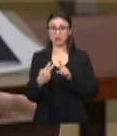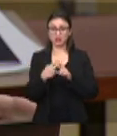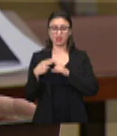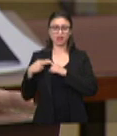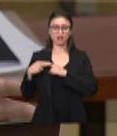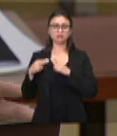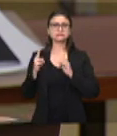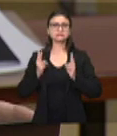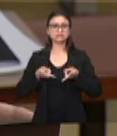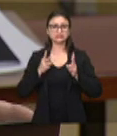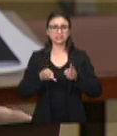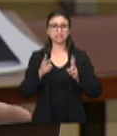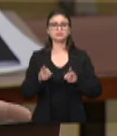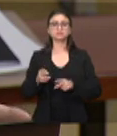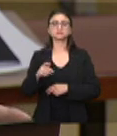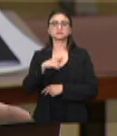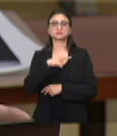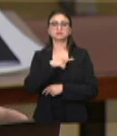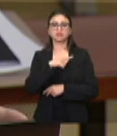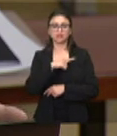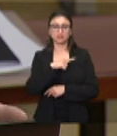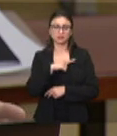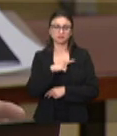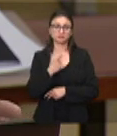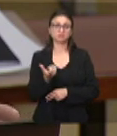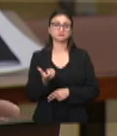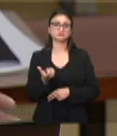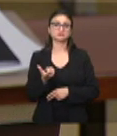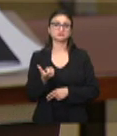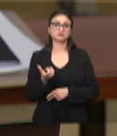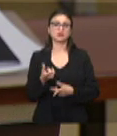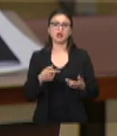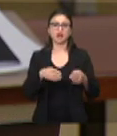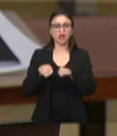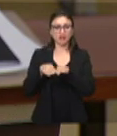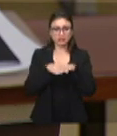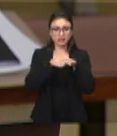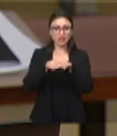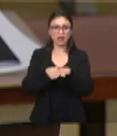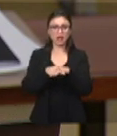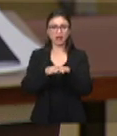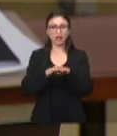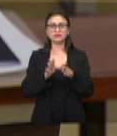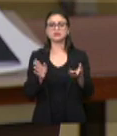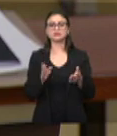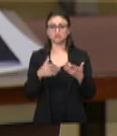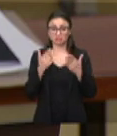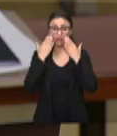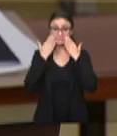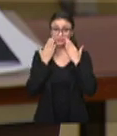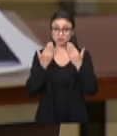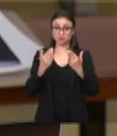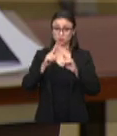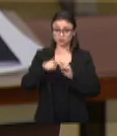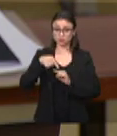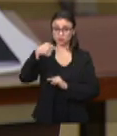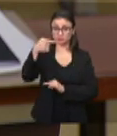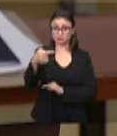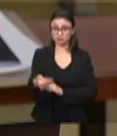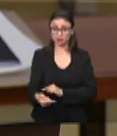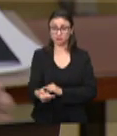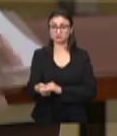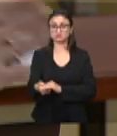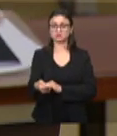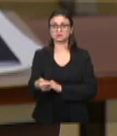vez que nós temos uma alegação final que foi apresentada depois daquela que